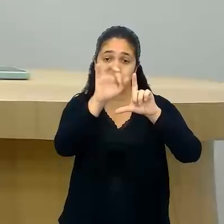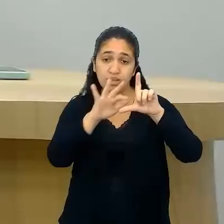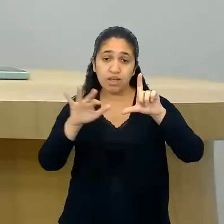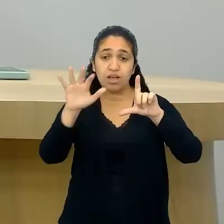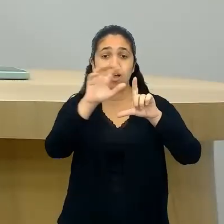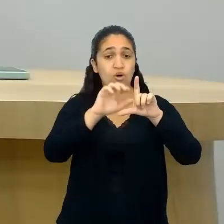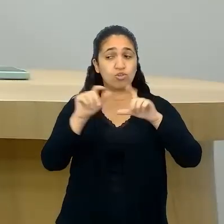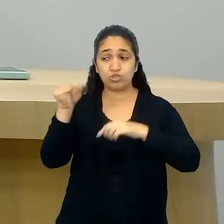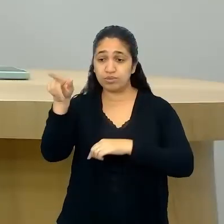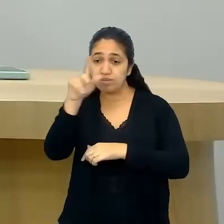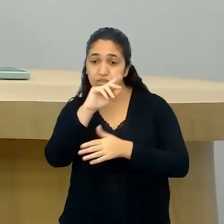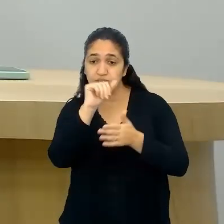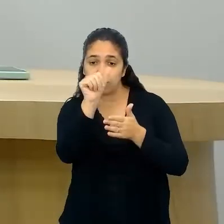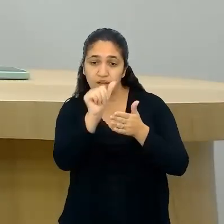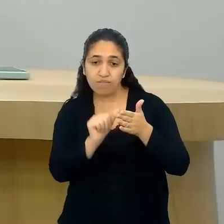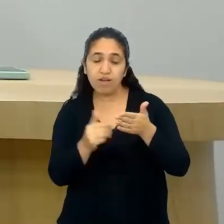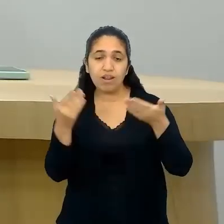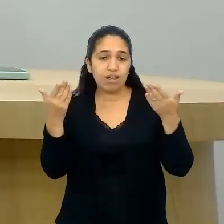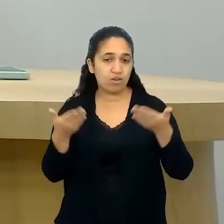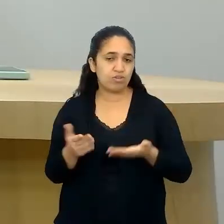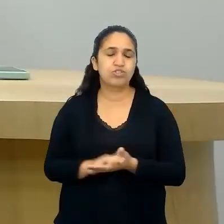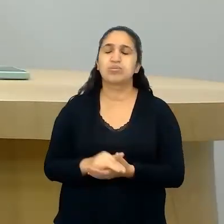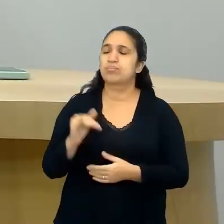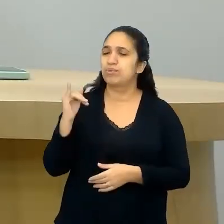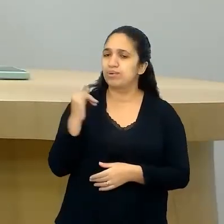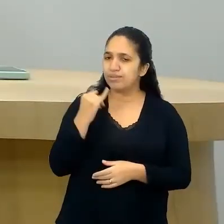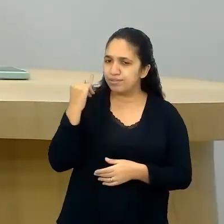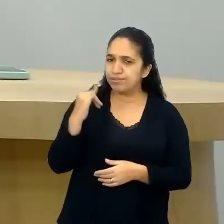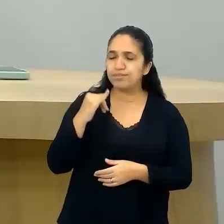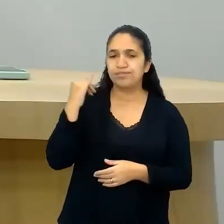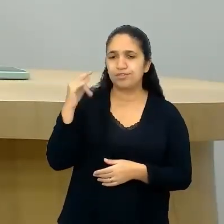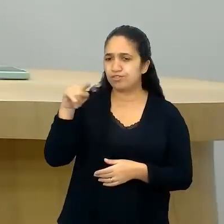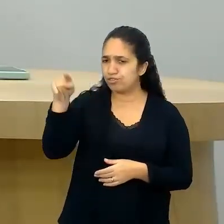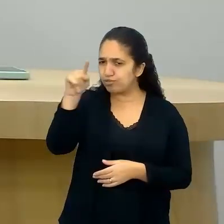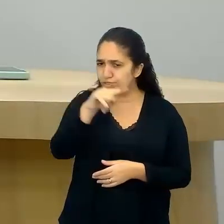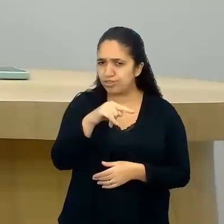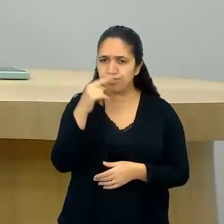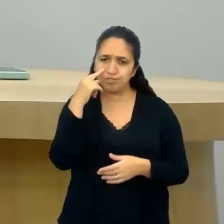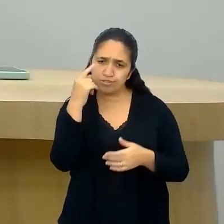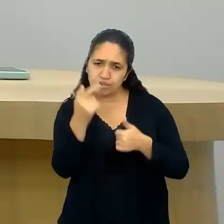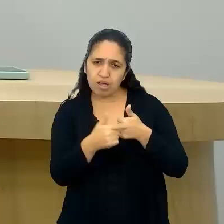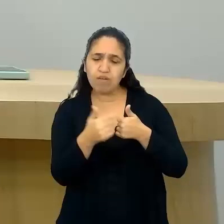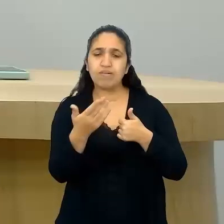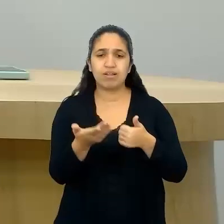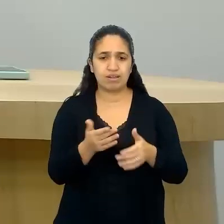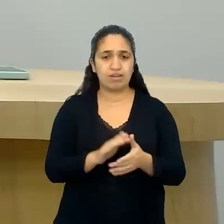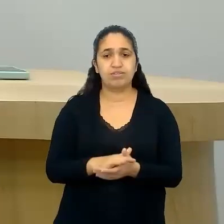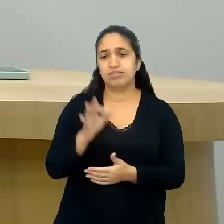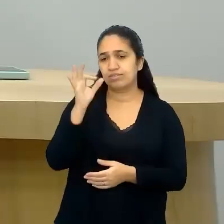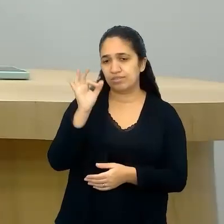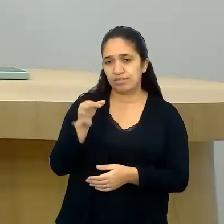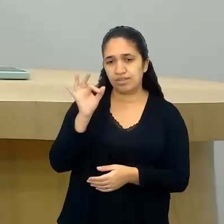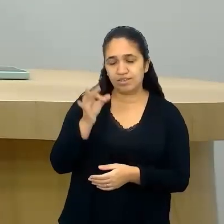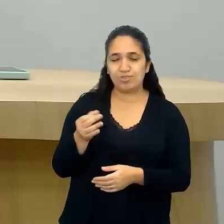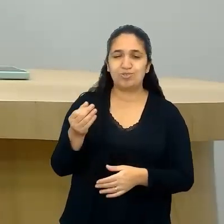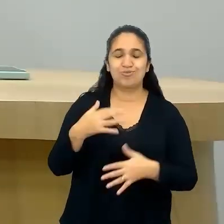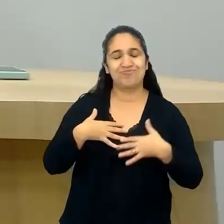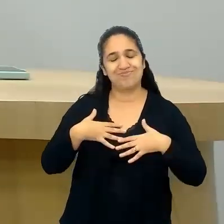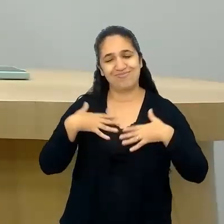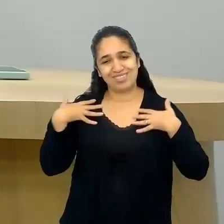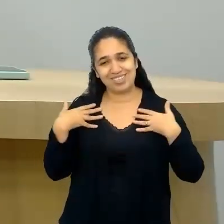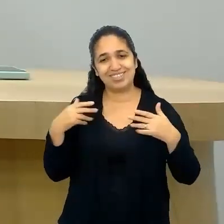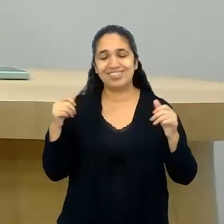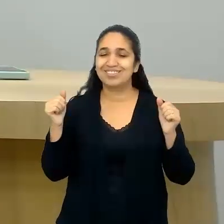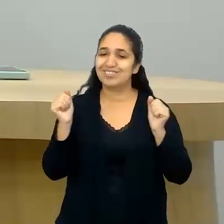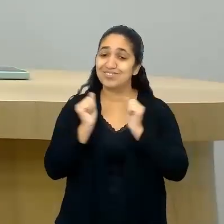vocês avaliarem a aula, né, que é muito importante a avaliação da aula aí de vocês. Certo, galera? Então foi um prazer estar aqui